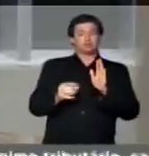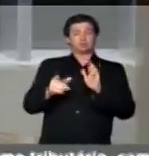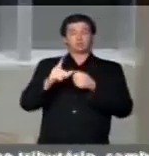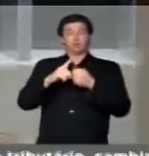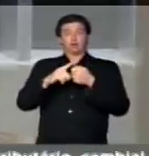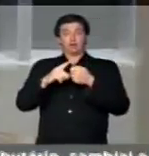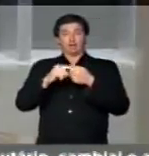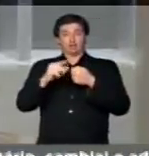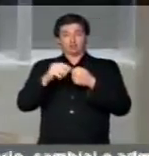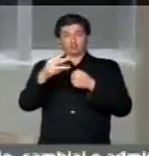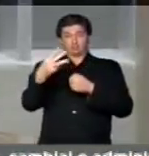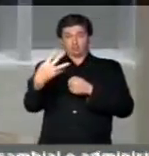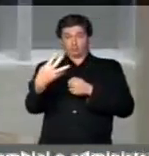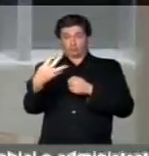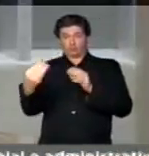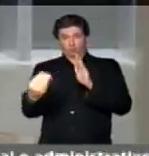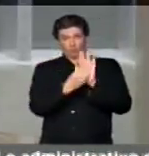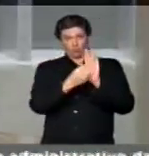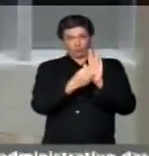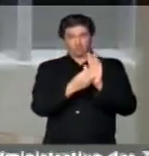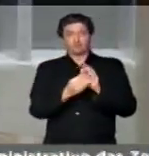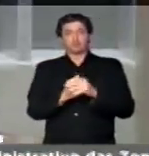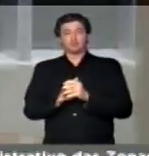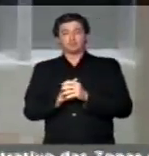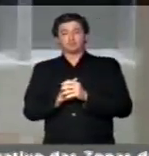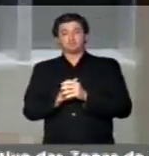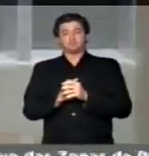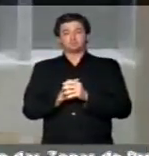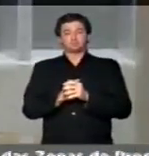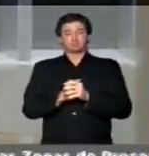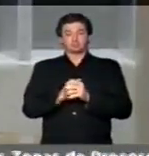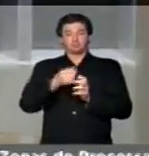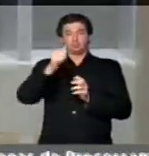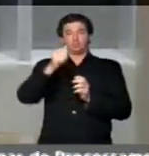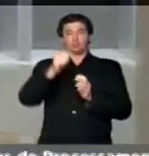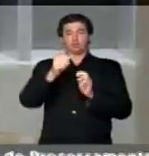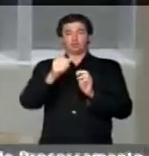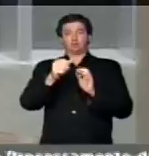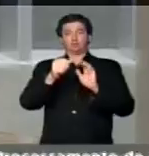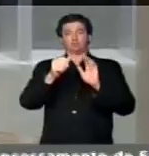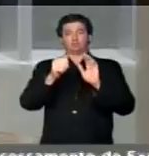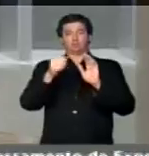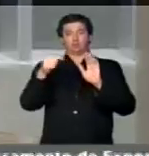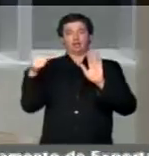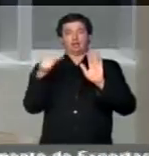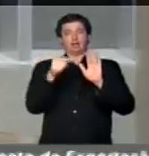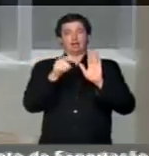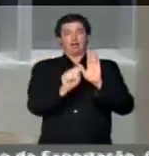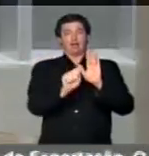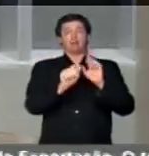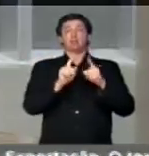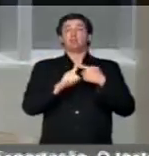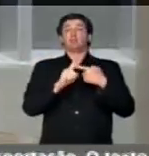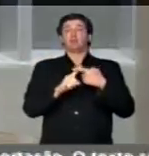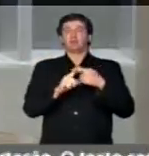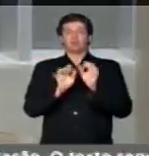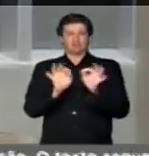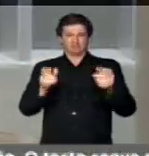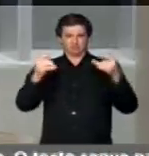artigo 34, a linha A. A justificativa ela é muito